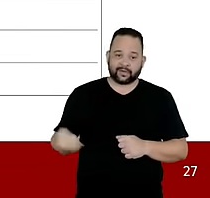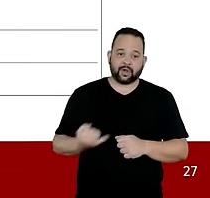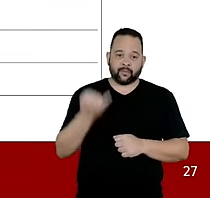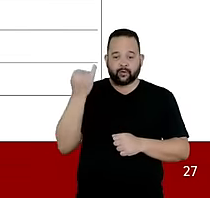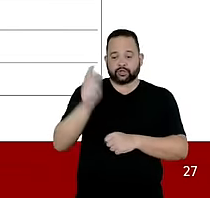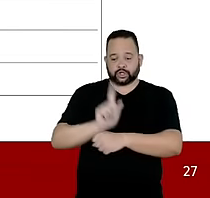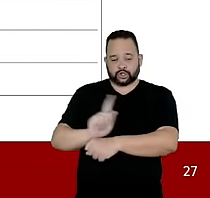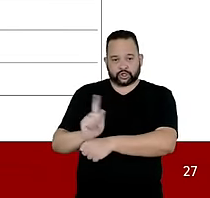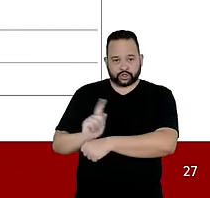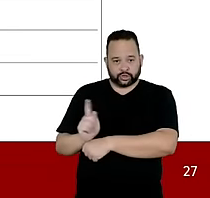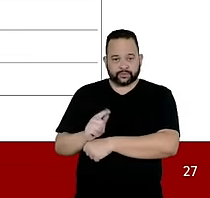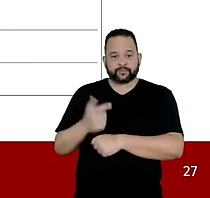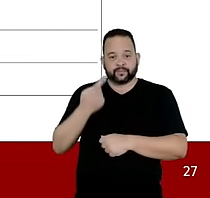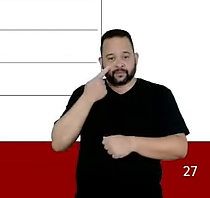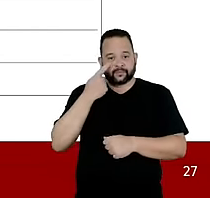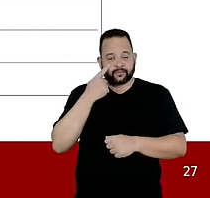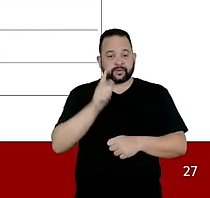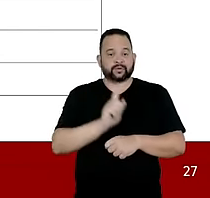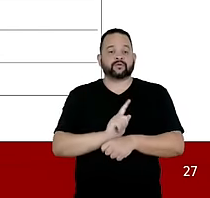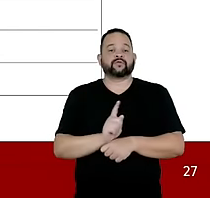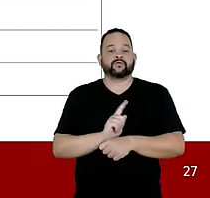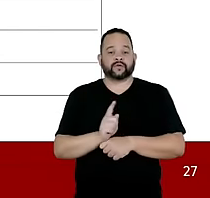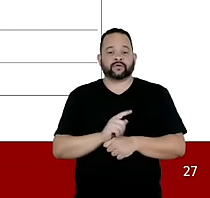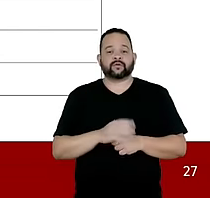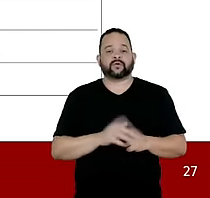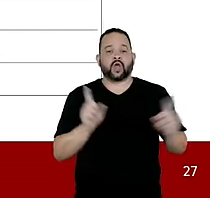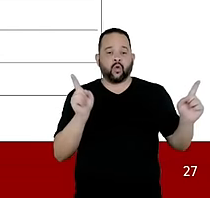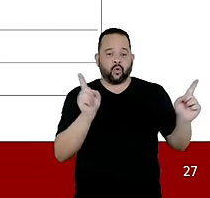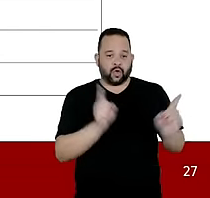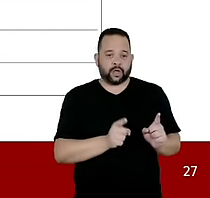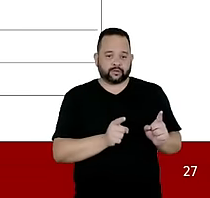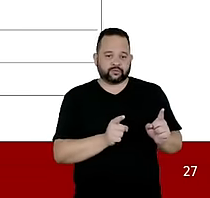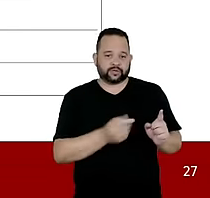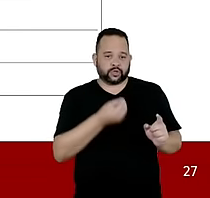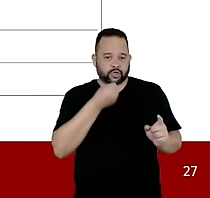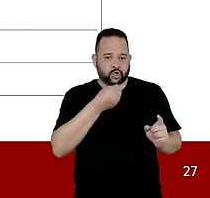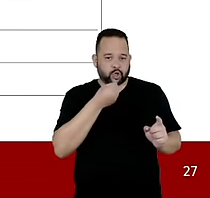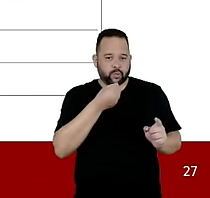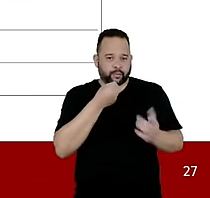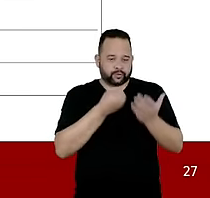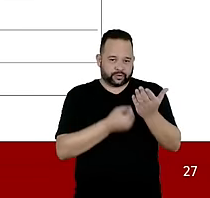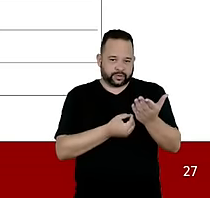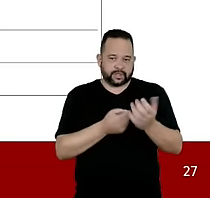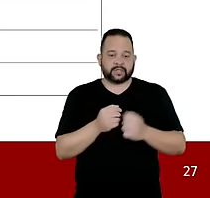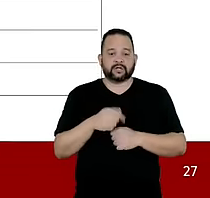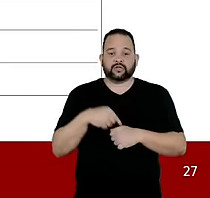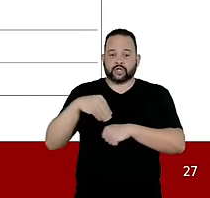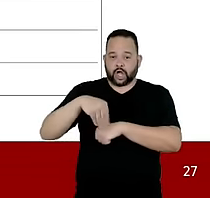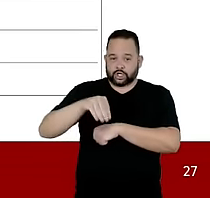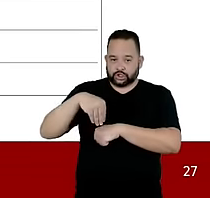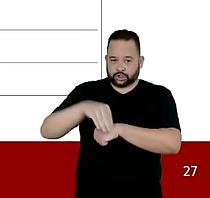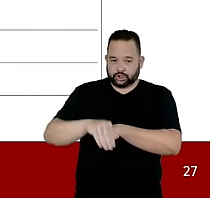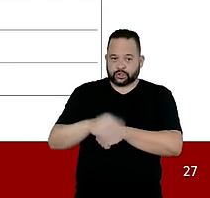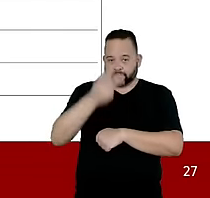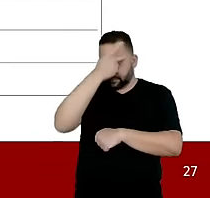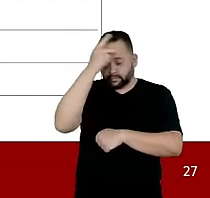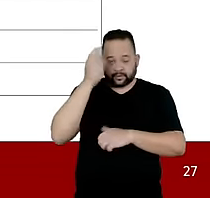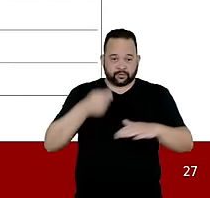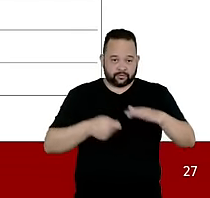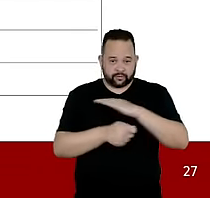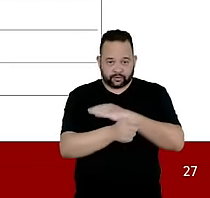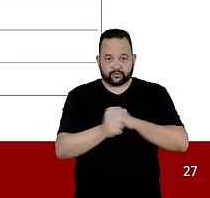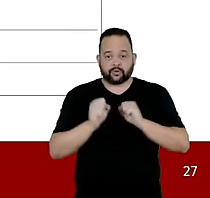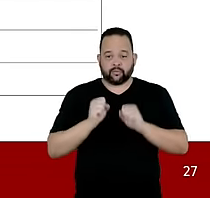nesse gráfico aqui que é um resumo das nossas visões de oportunidade e onde a nossa sugestão para que os nossos investidores possam se posicionar né